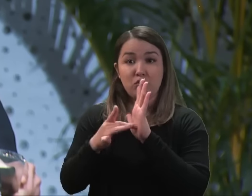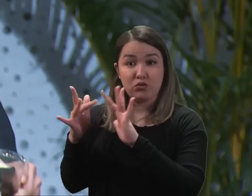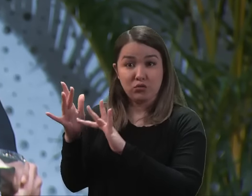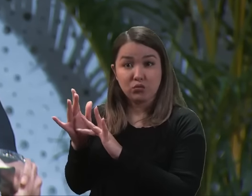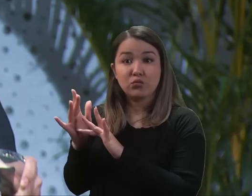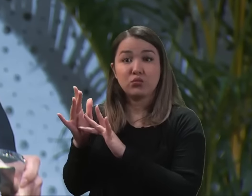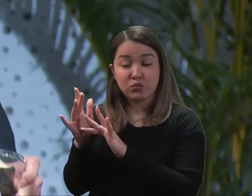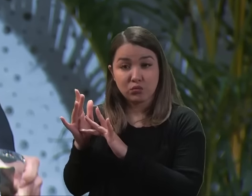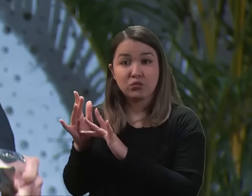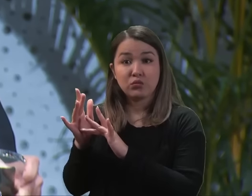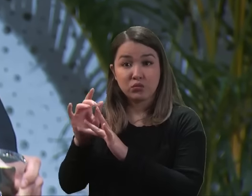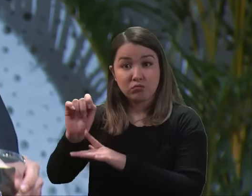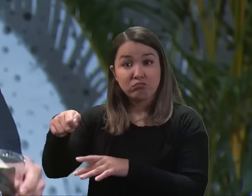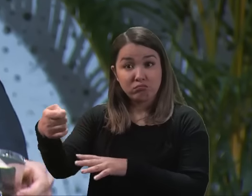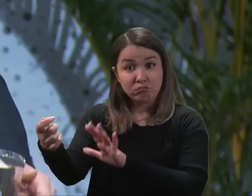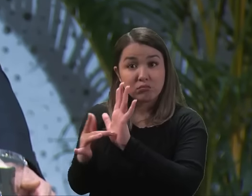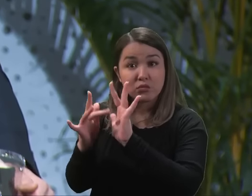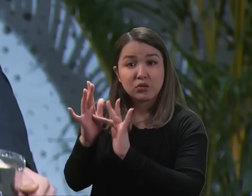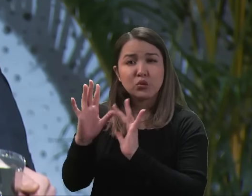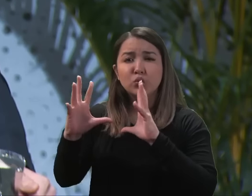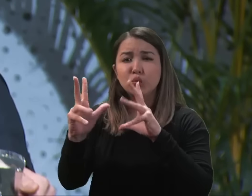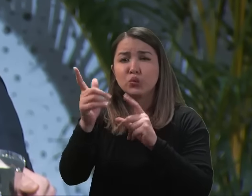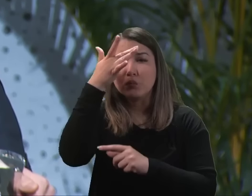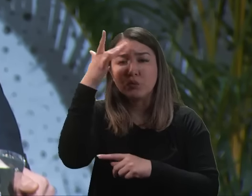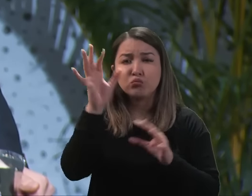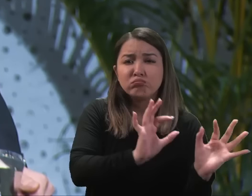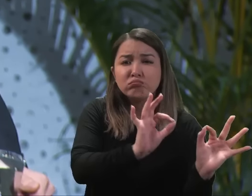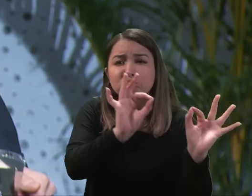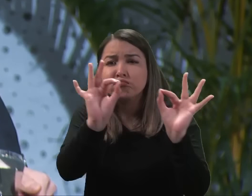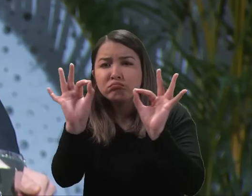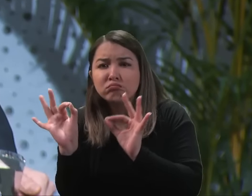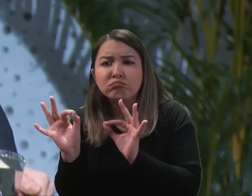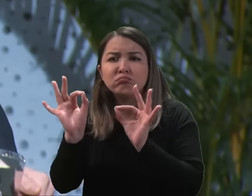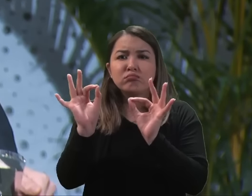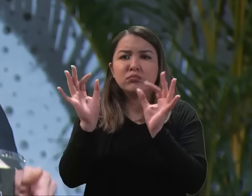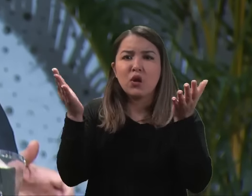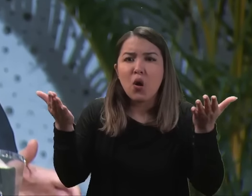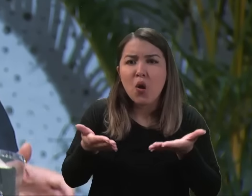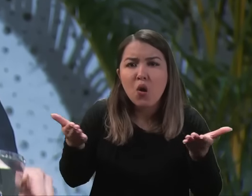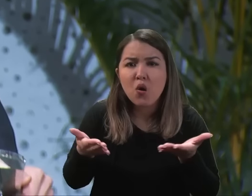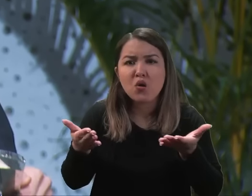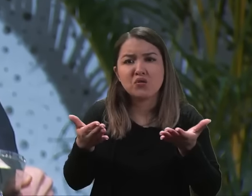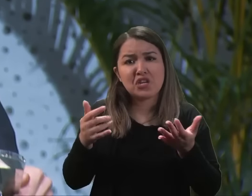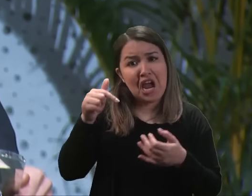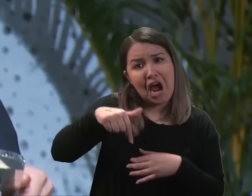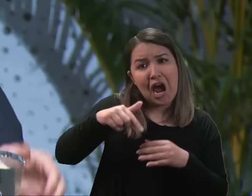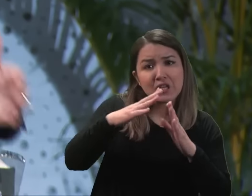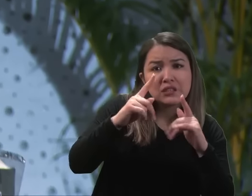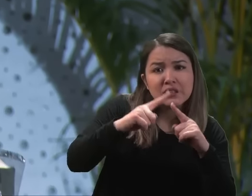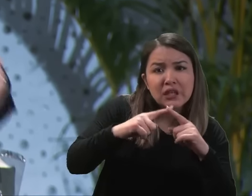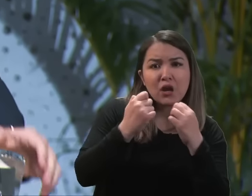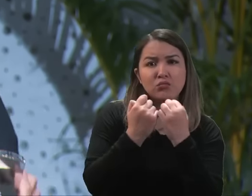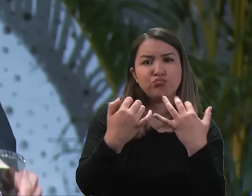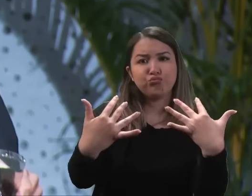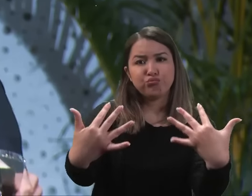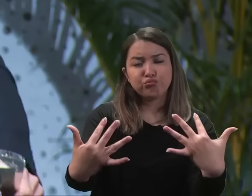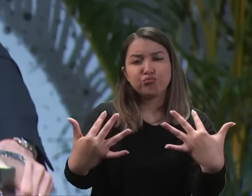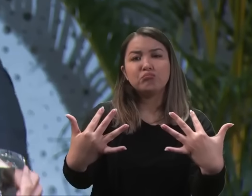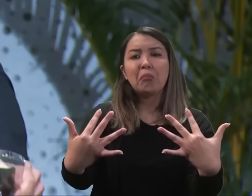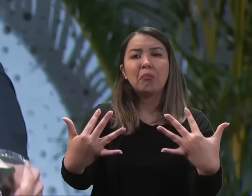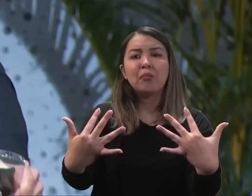em nome de Jesus a todos que nos assistem, que nos acompanham nesse momento, seja aqui na igreja, através da rede